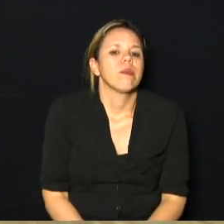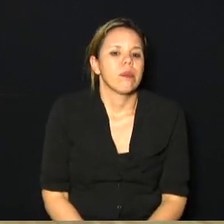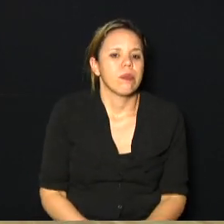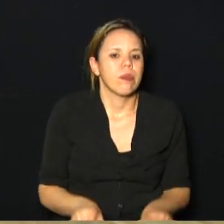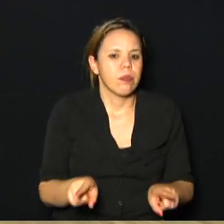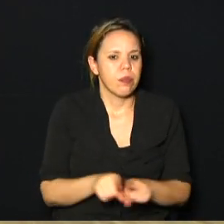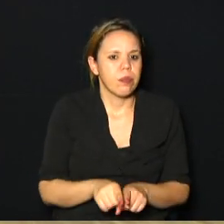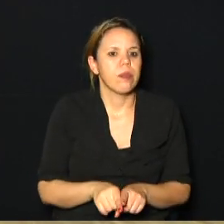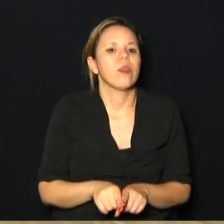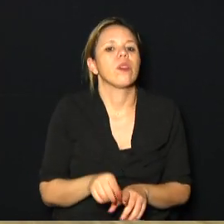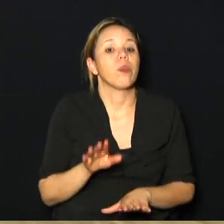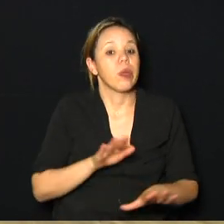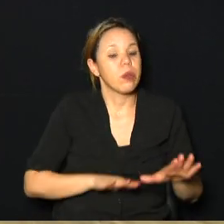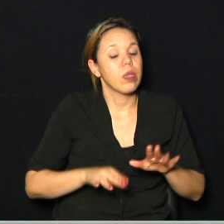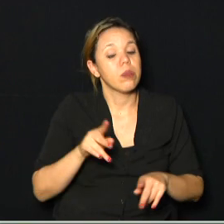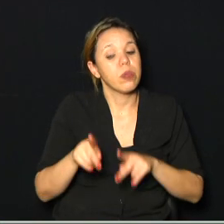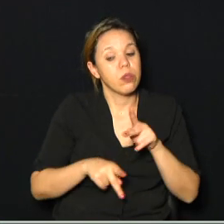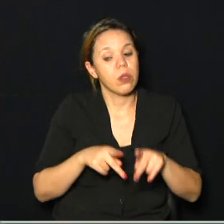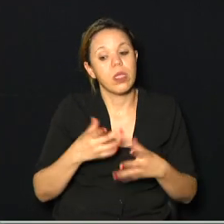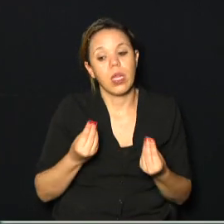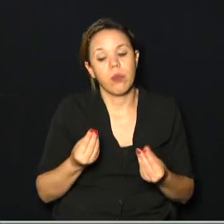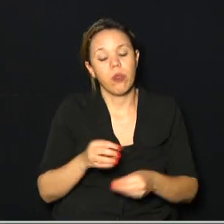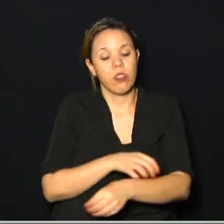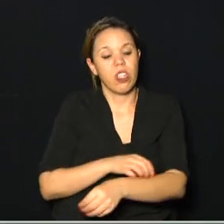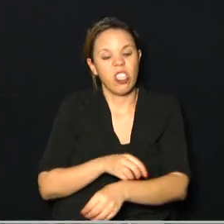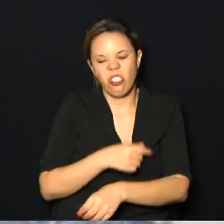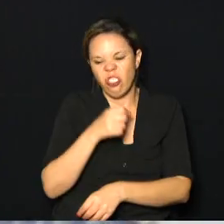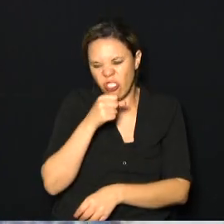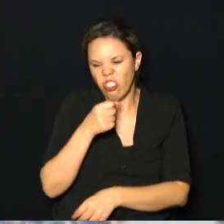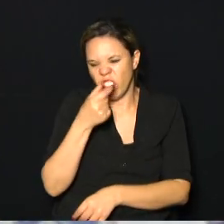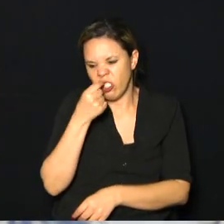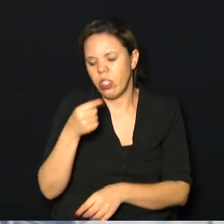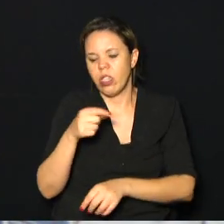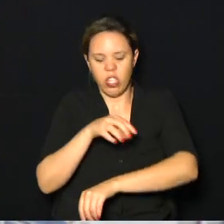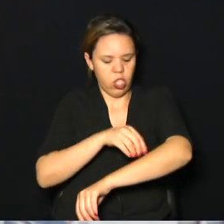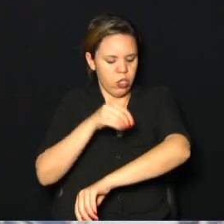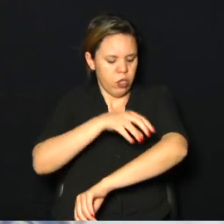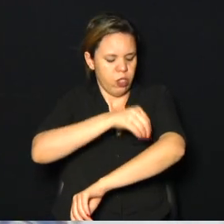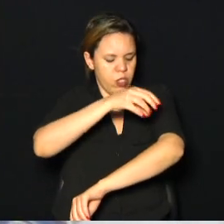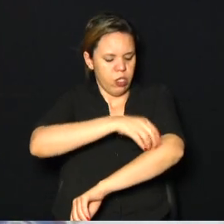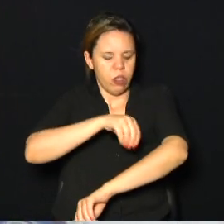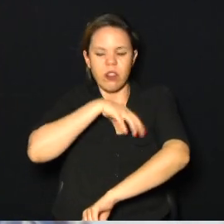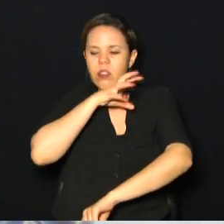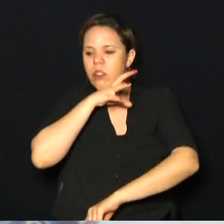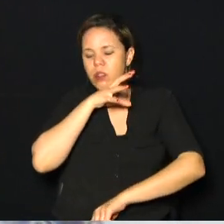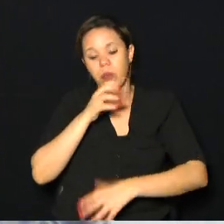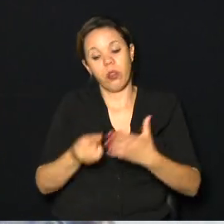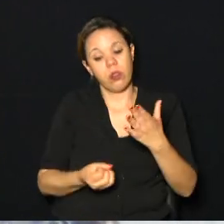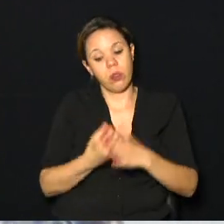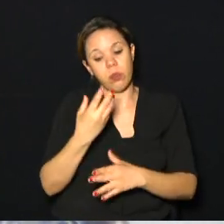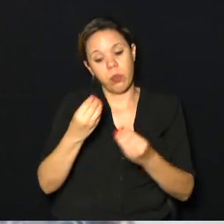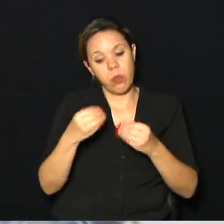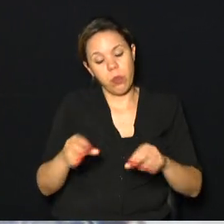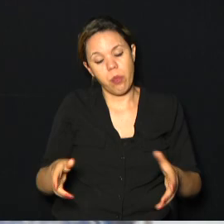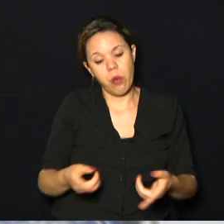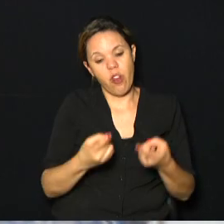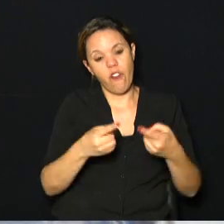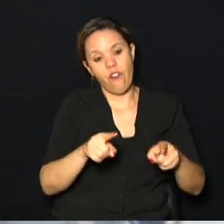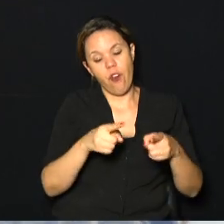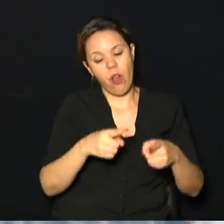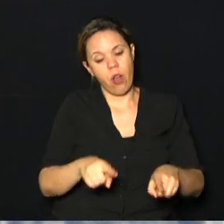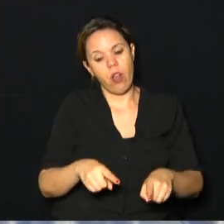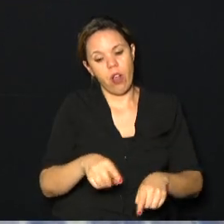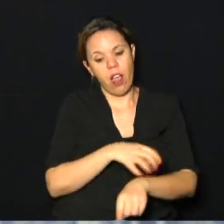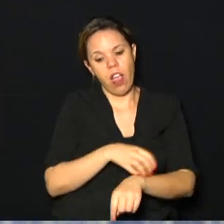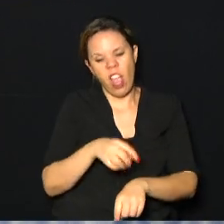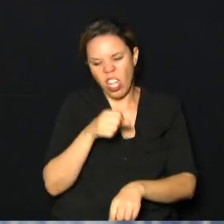Também, nesses atópicos aí, os pelos dos animais podem ser determinantes, né? Então, precisa, se tem o bichinho e